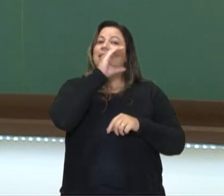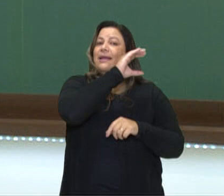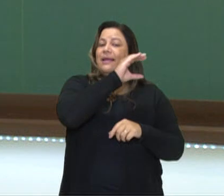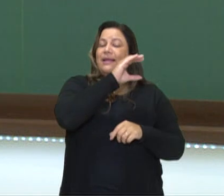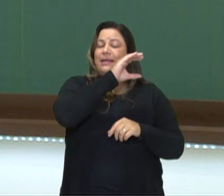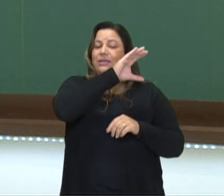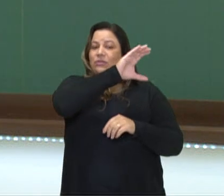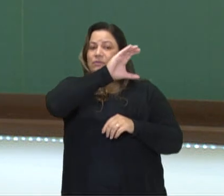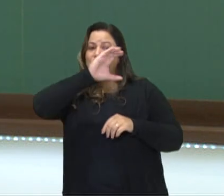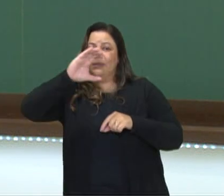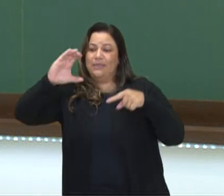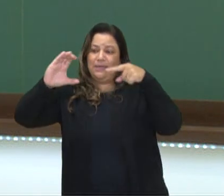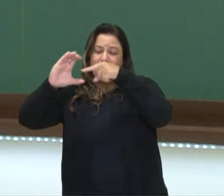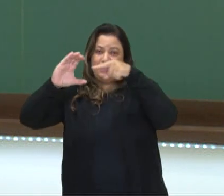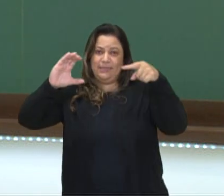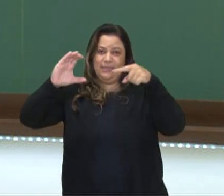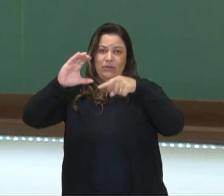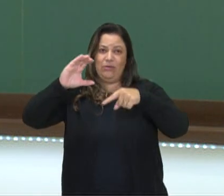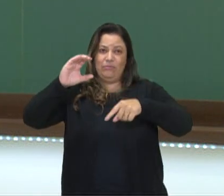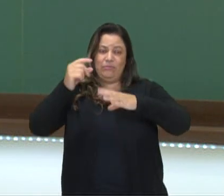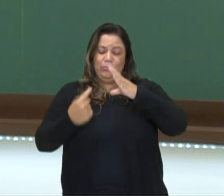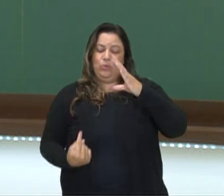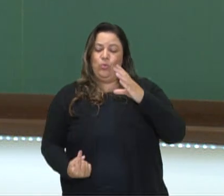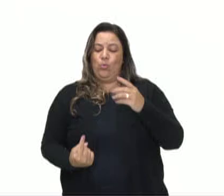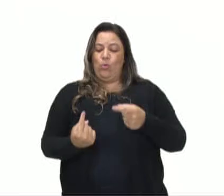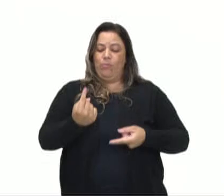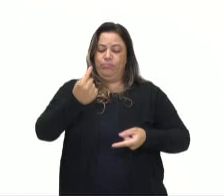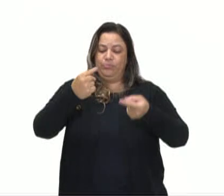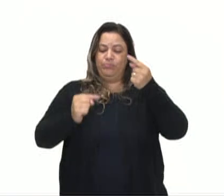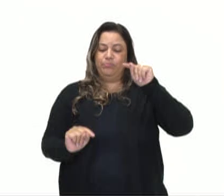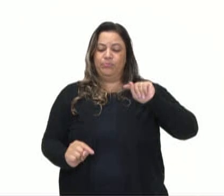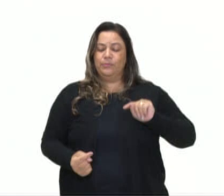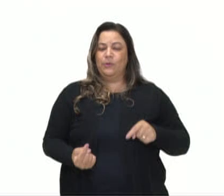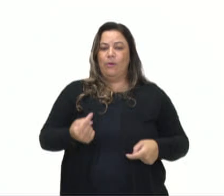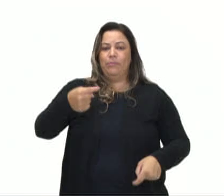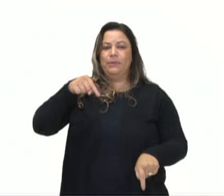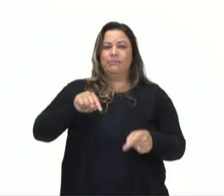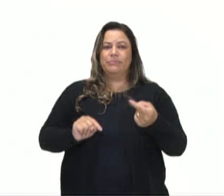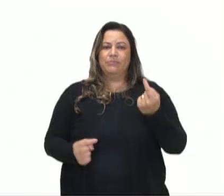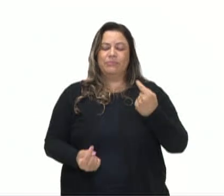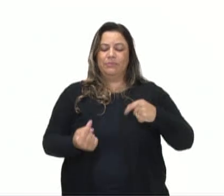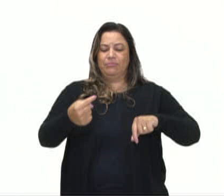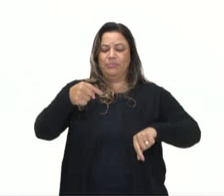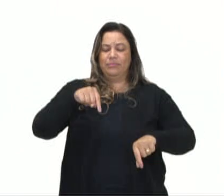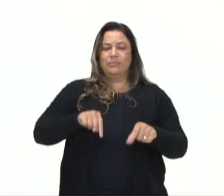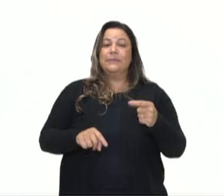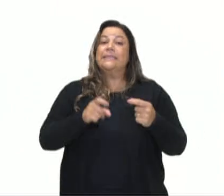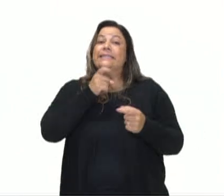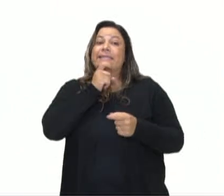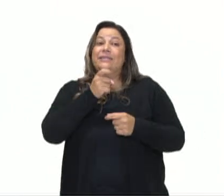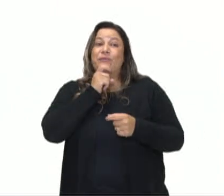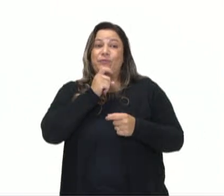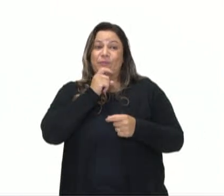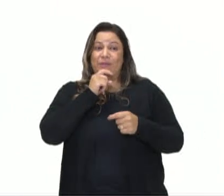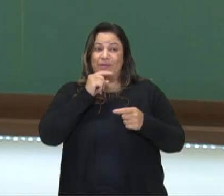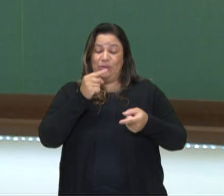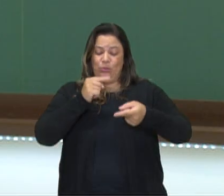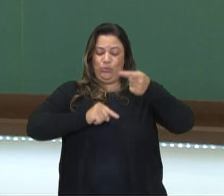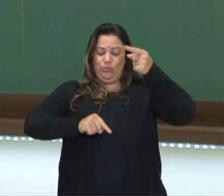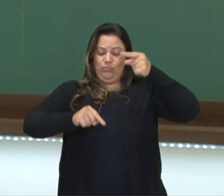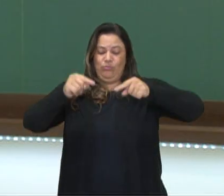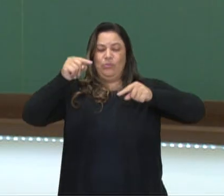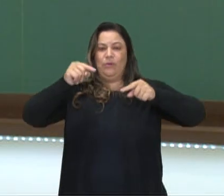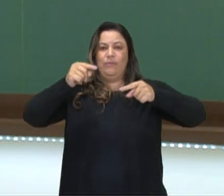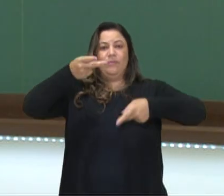superfície terrestre, impedindo a que esse ar quente ele vá se dissipar para as camadas superiores. Então nós temos